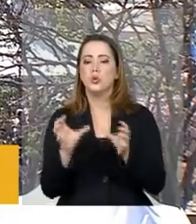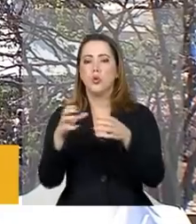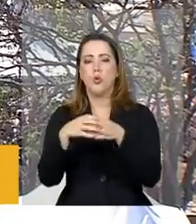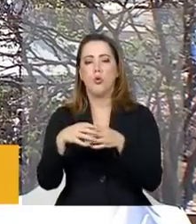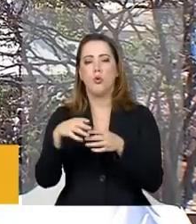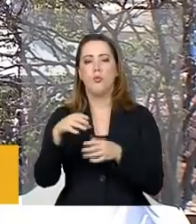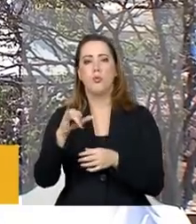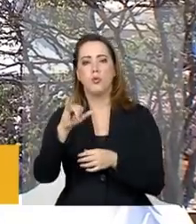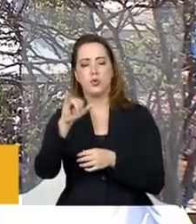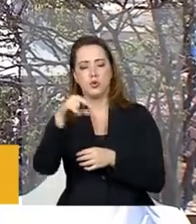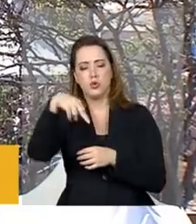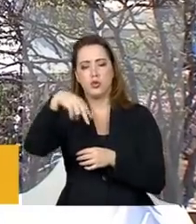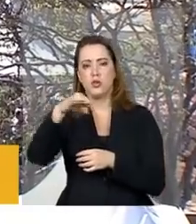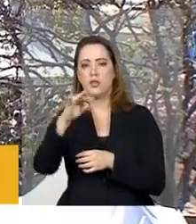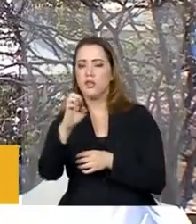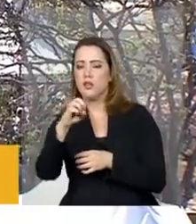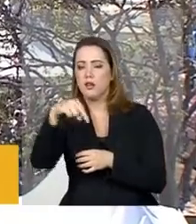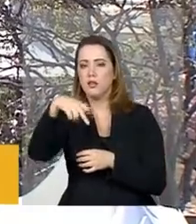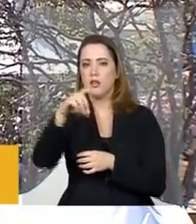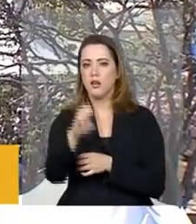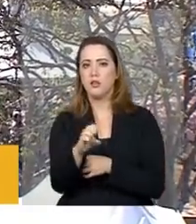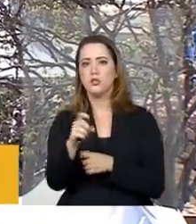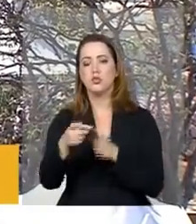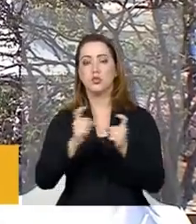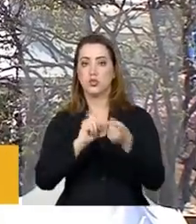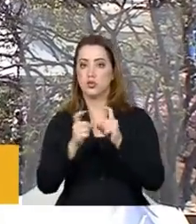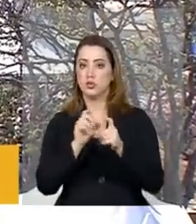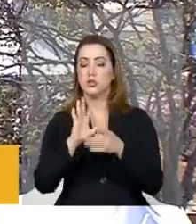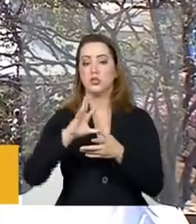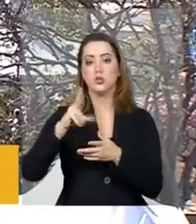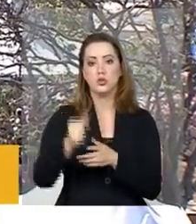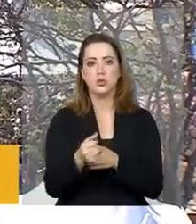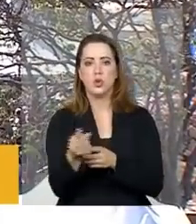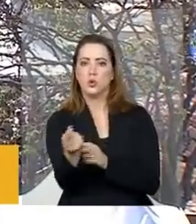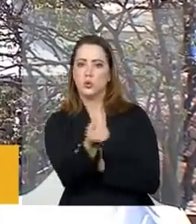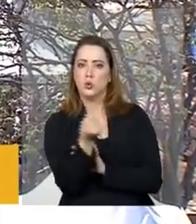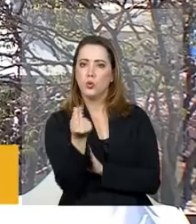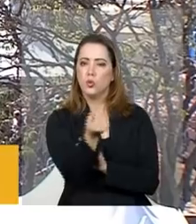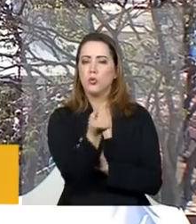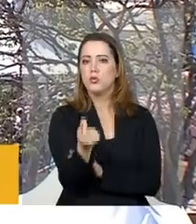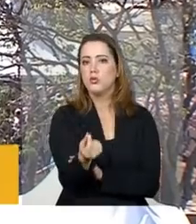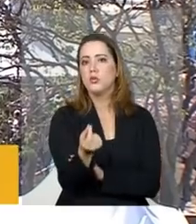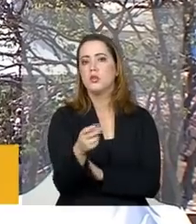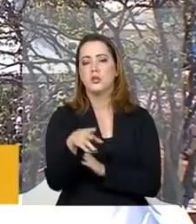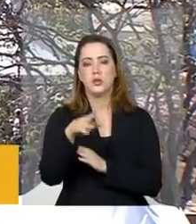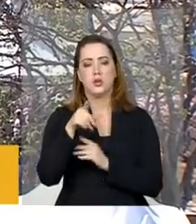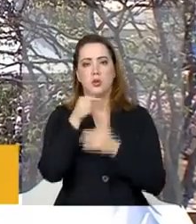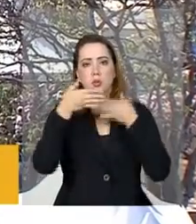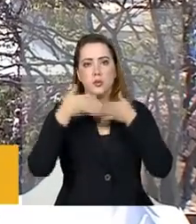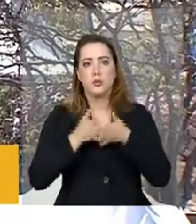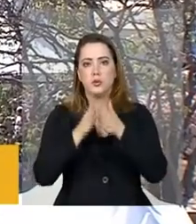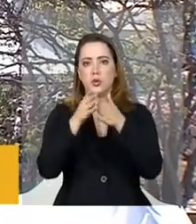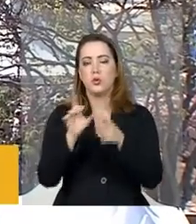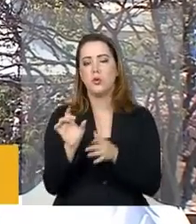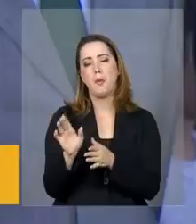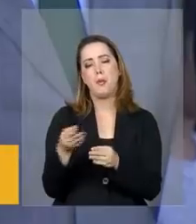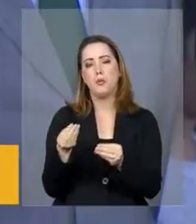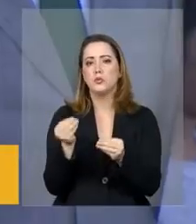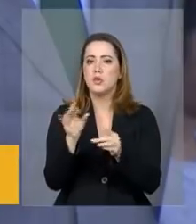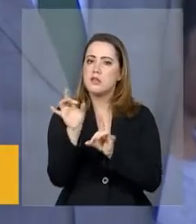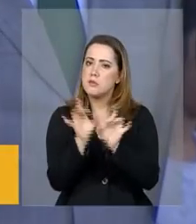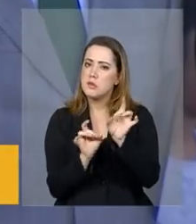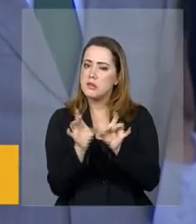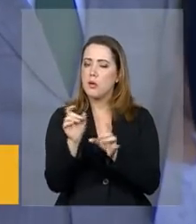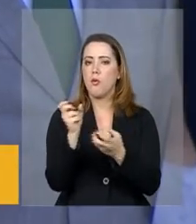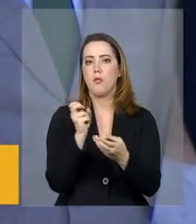intendentes que gerencia toda a questão financeira da Marinha, né? Uma área mais específica administrativa. Mas que podem